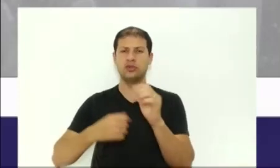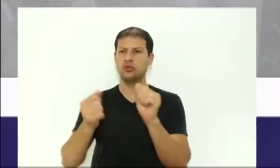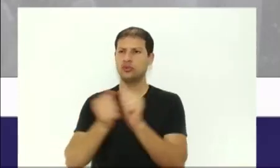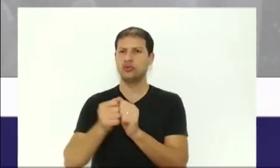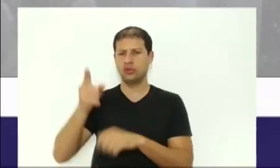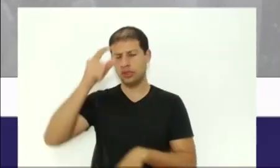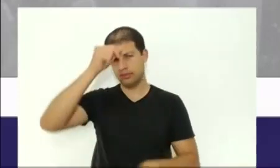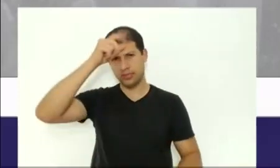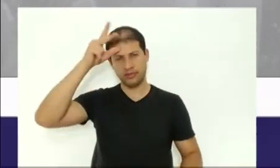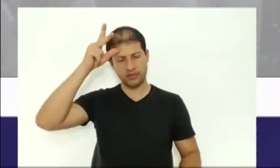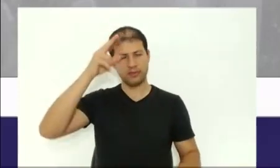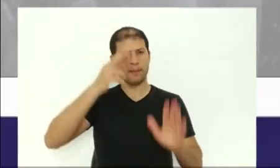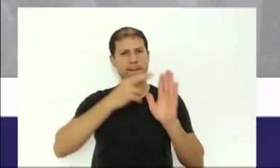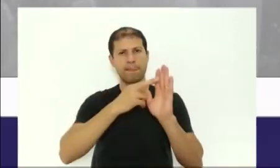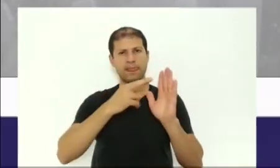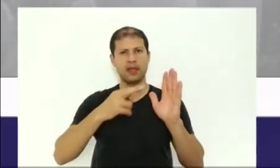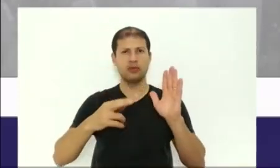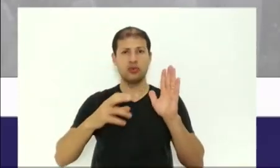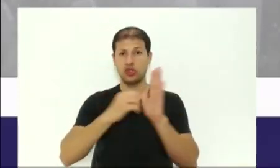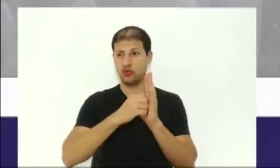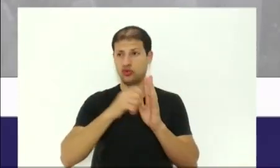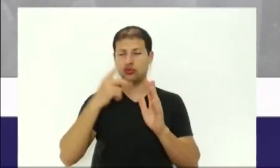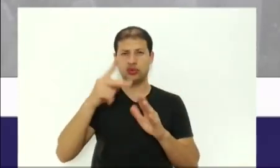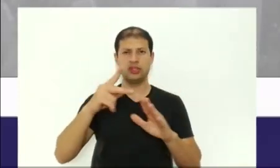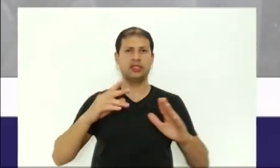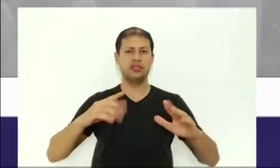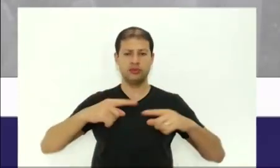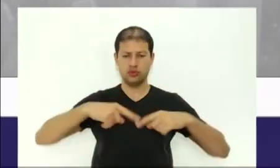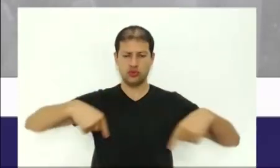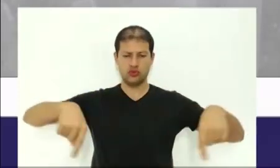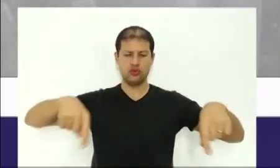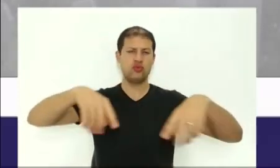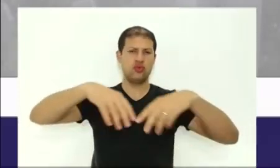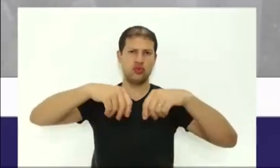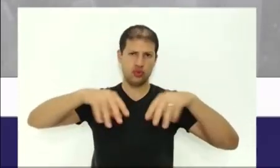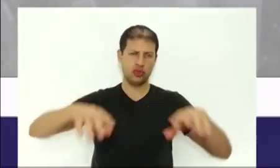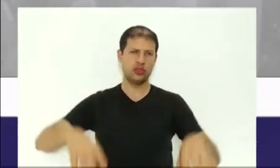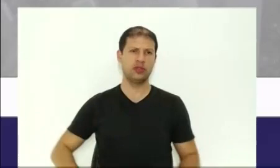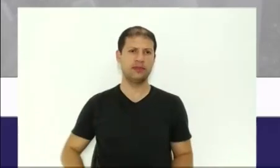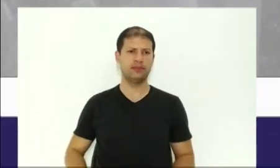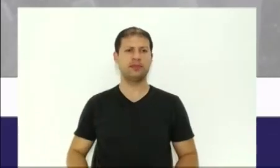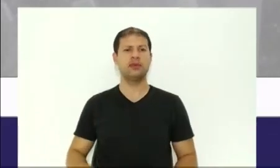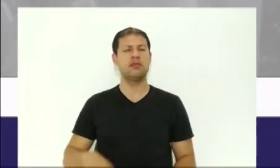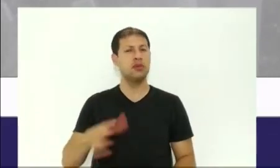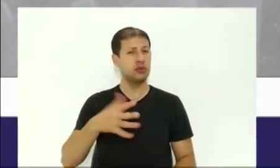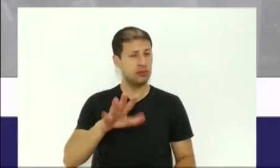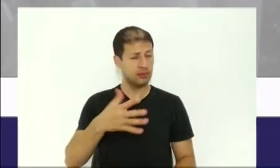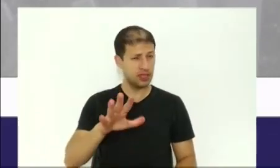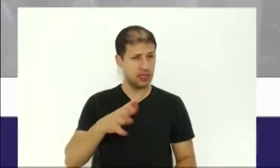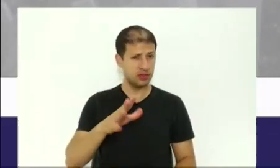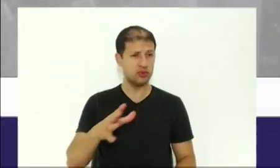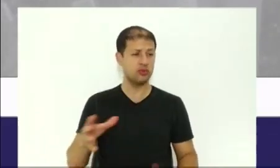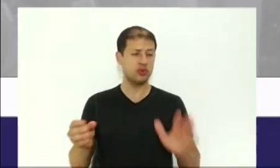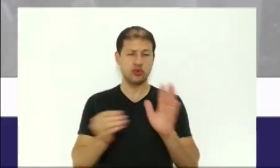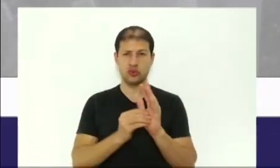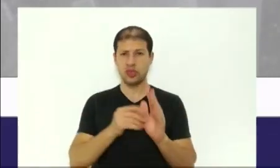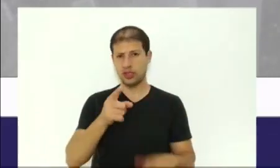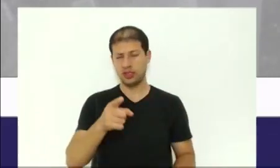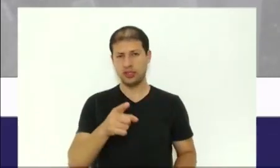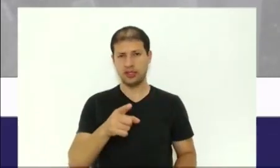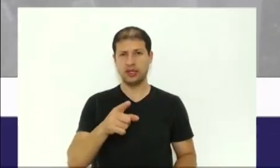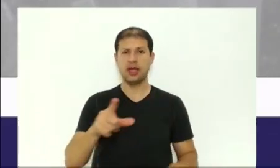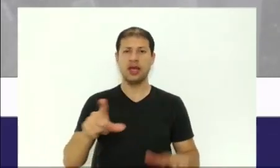no registro do loteamento. E a estimativa que foi colocada aqui, e a lei,